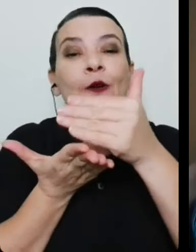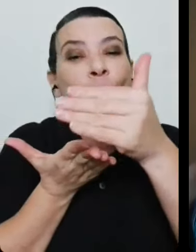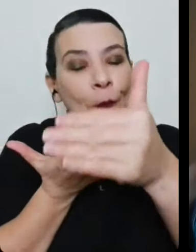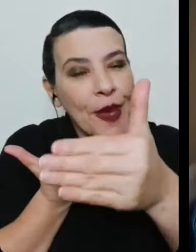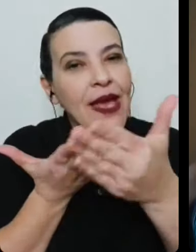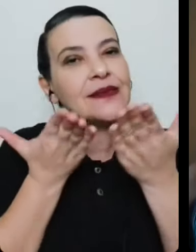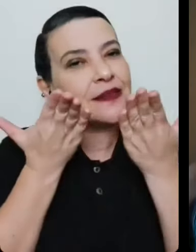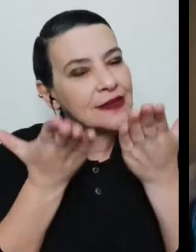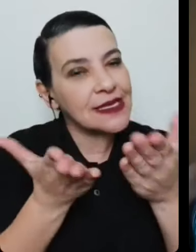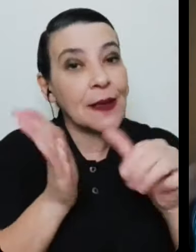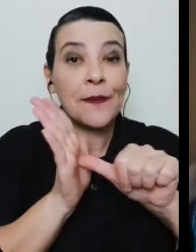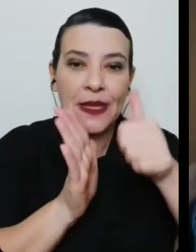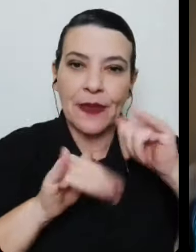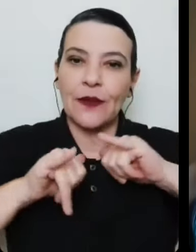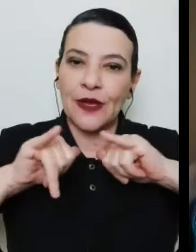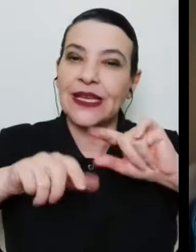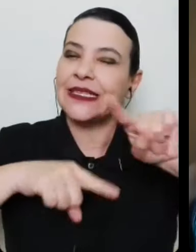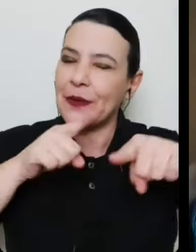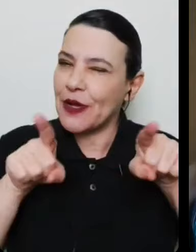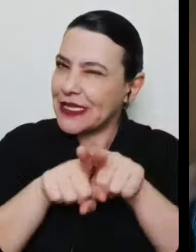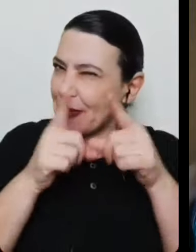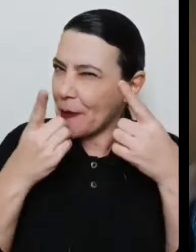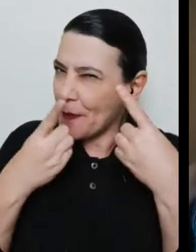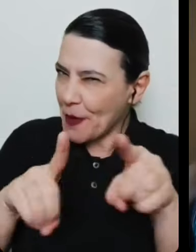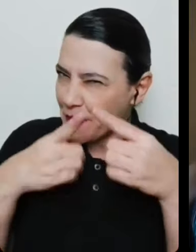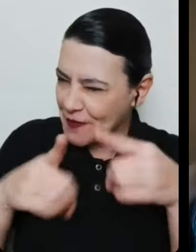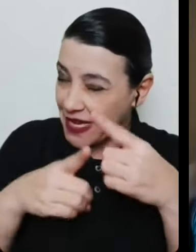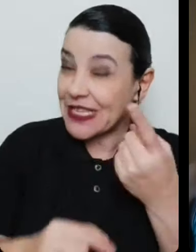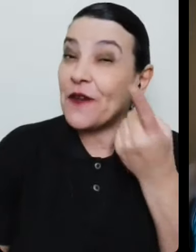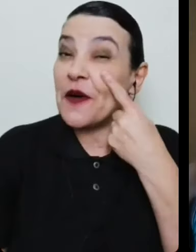primeiro recado, depois vou fazer uma provocação, Leonardo, vamos ver.